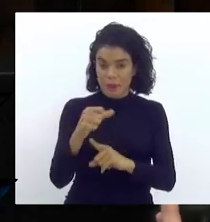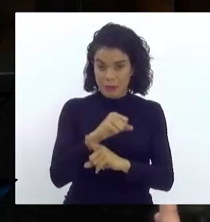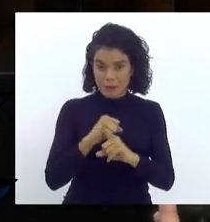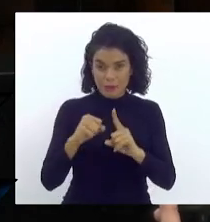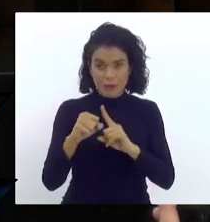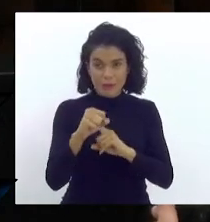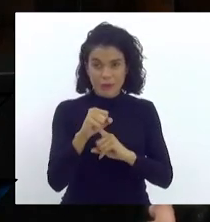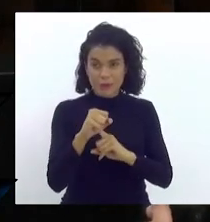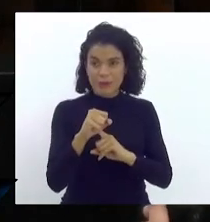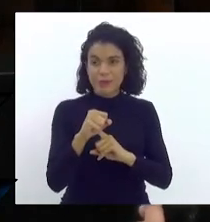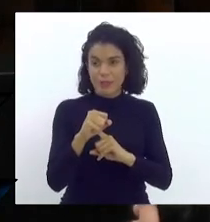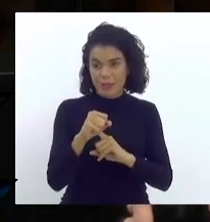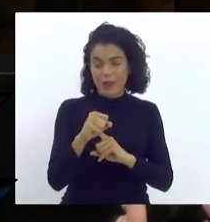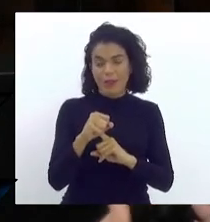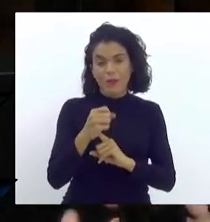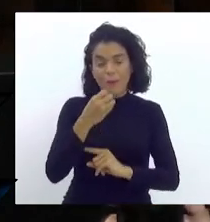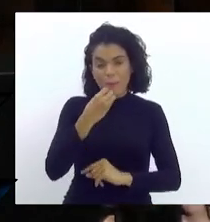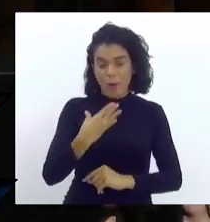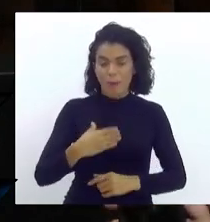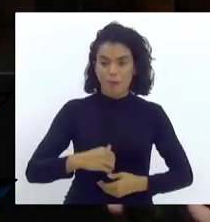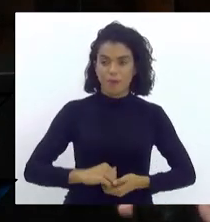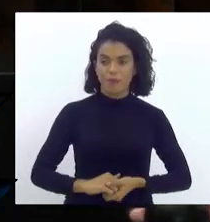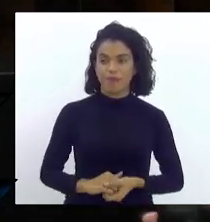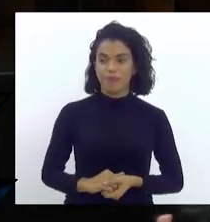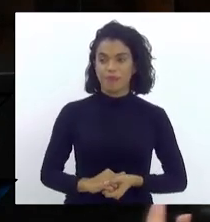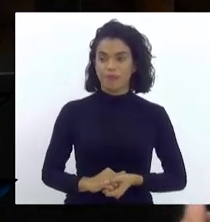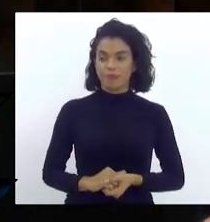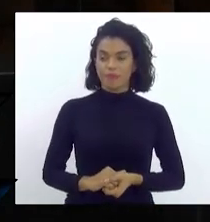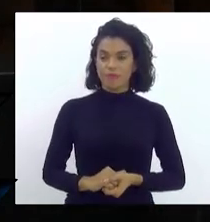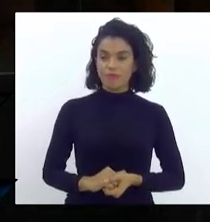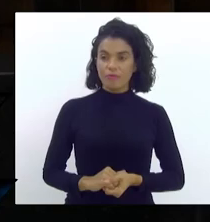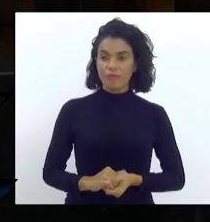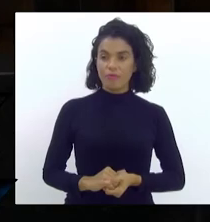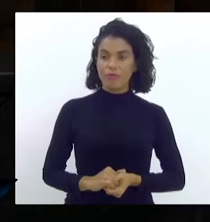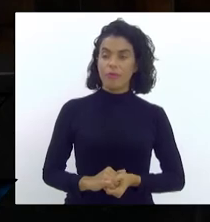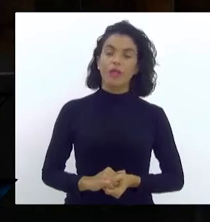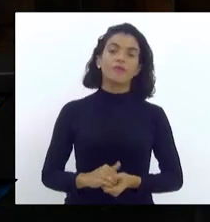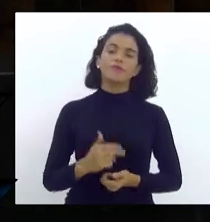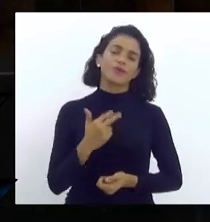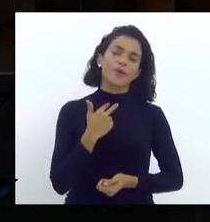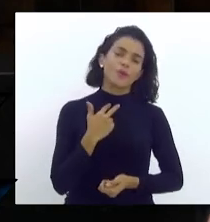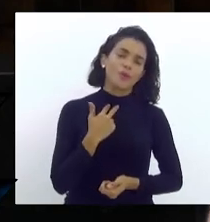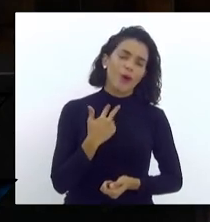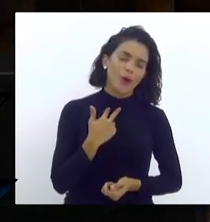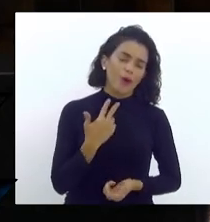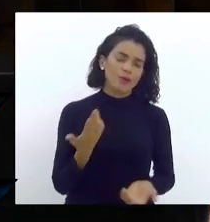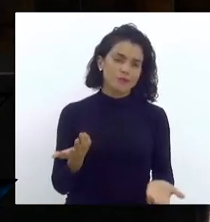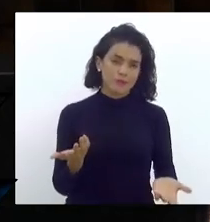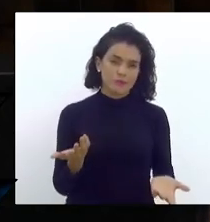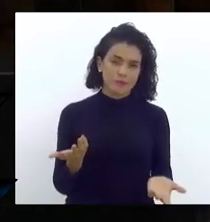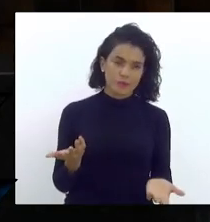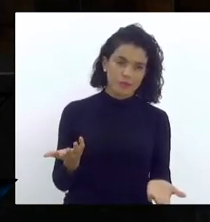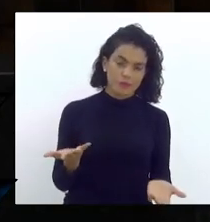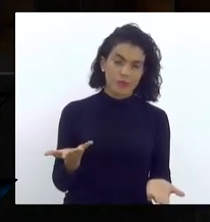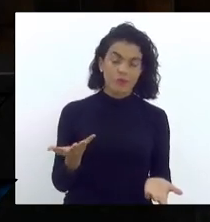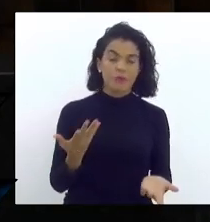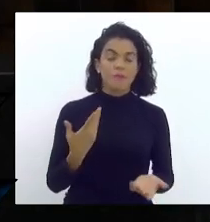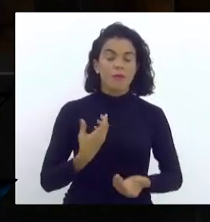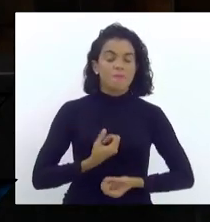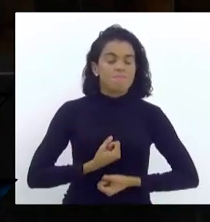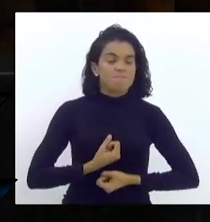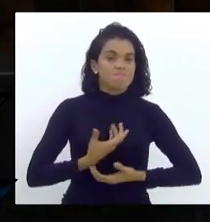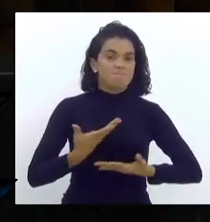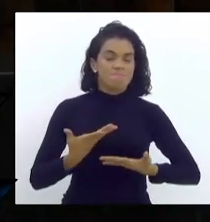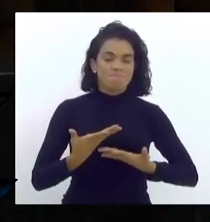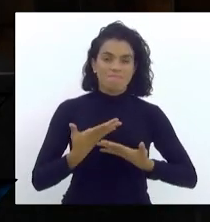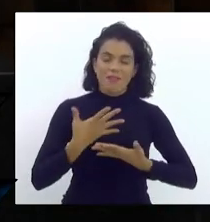aqui ao nosso estado e ao Brasil. Eu não posso também deixar de manifestar minha